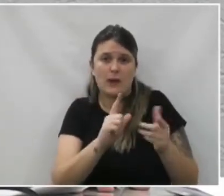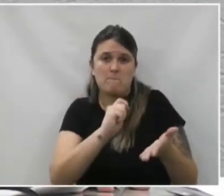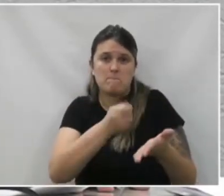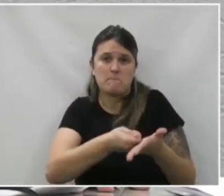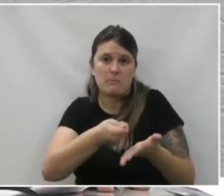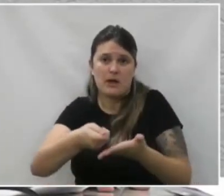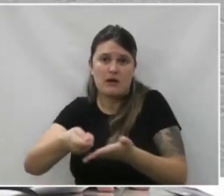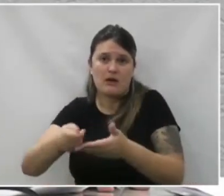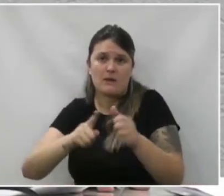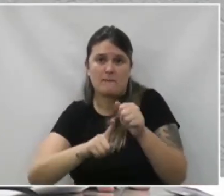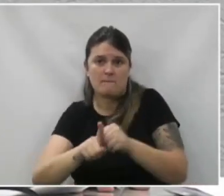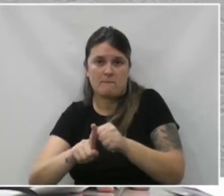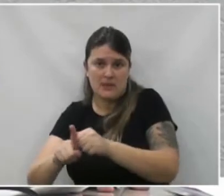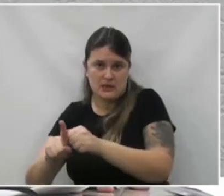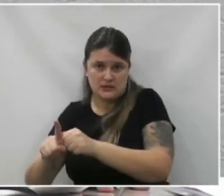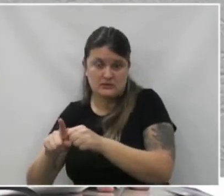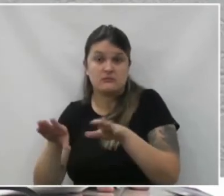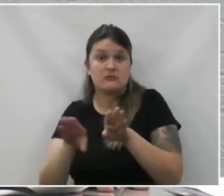104/2020,